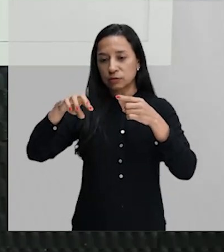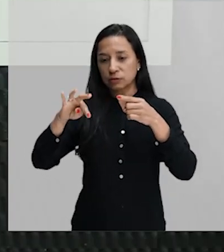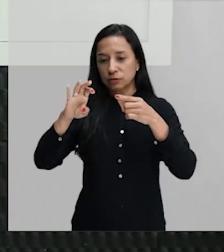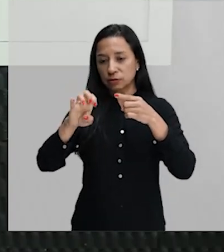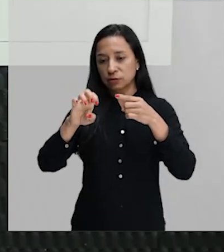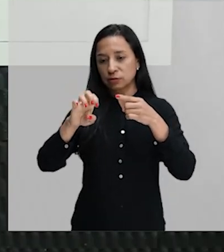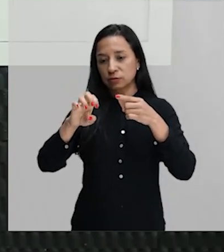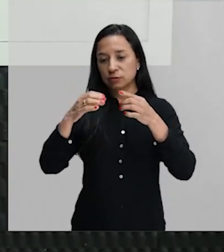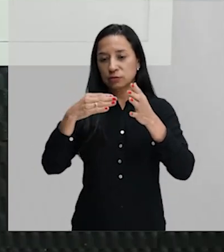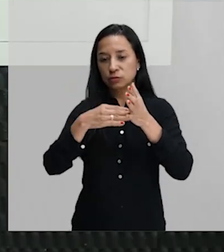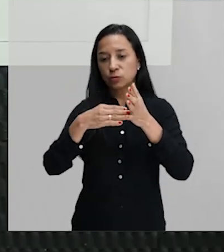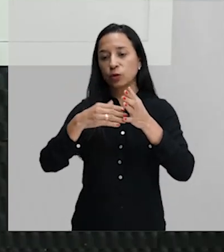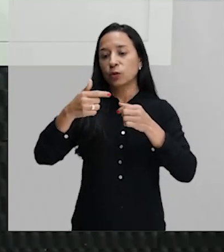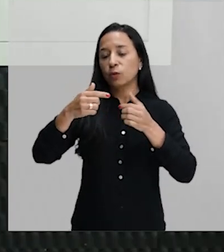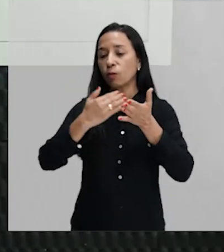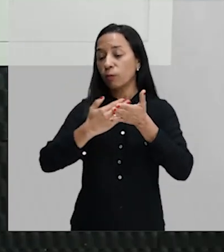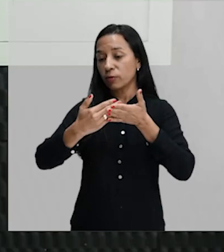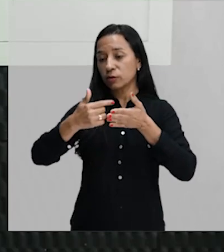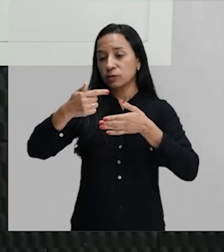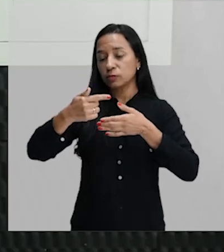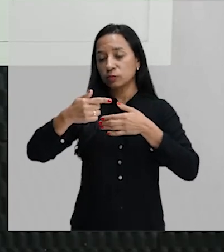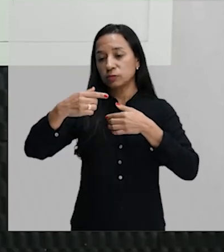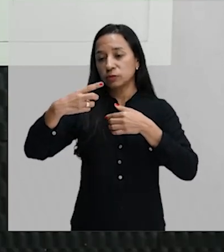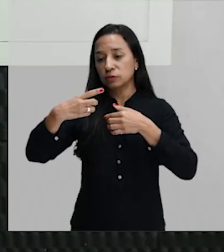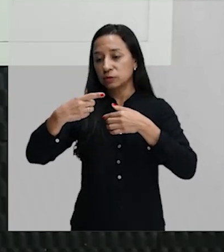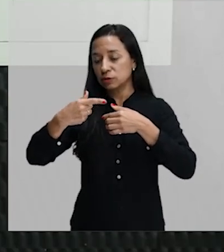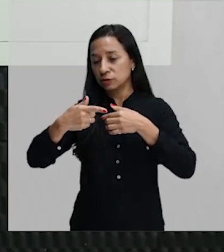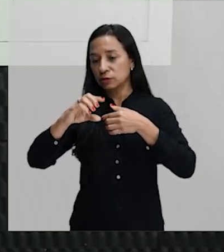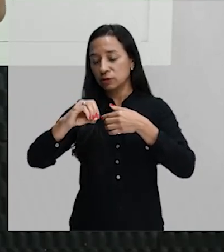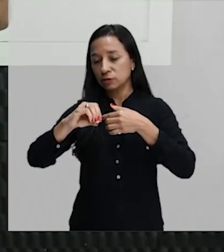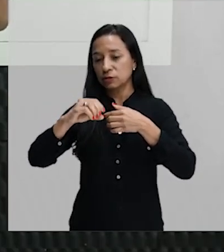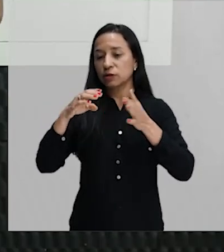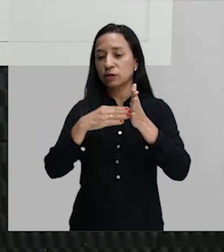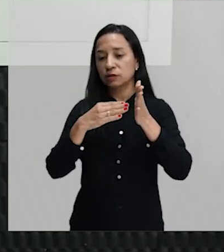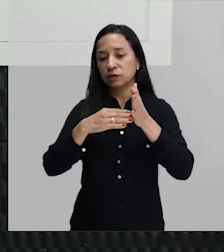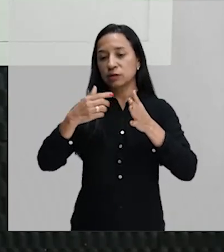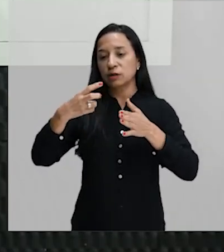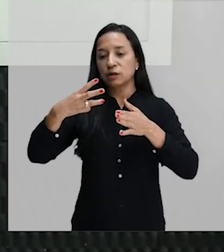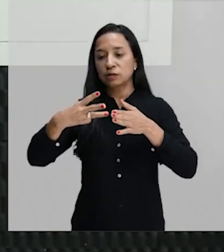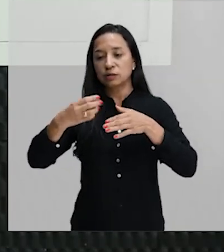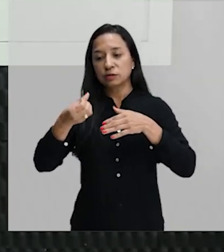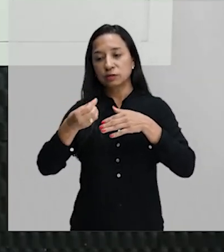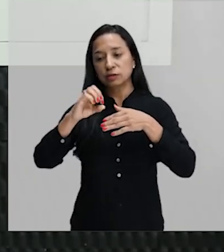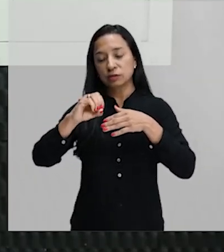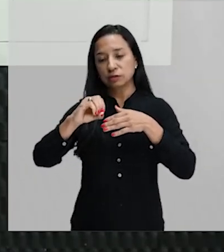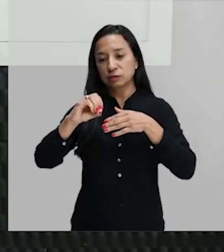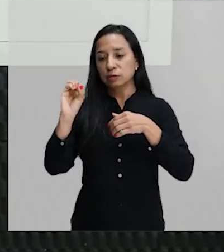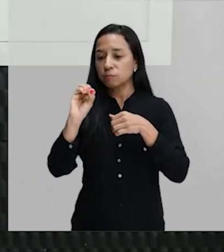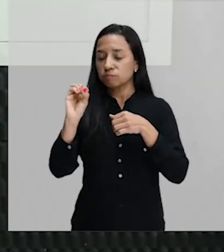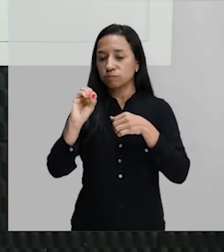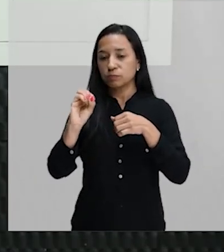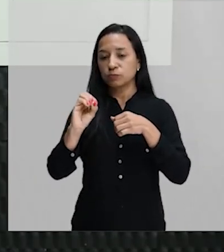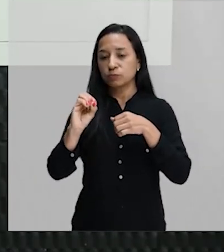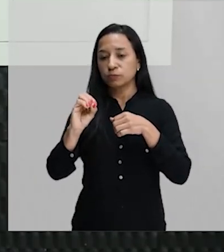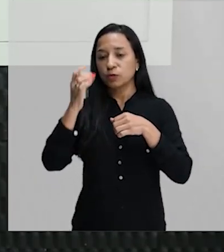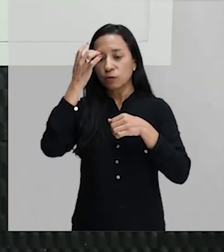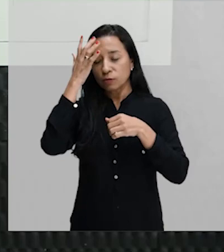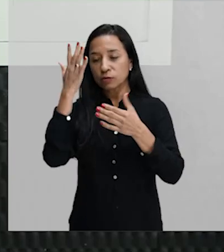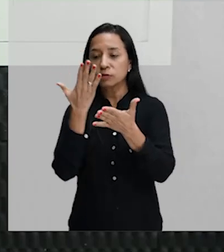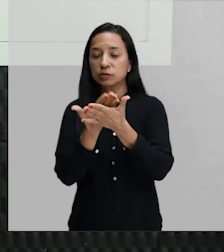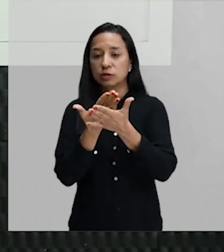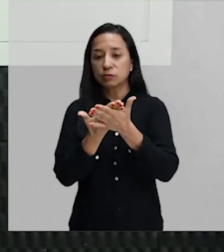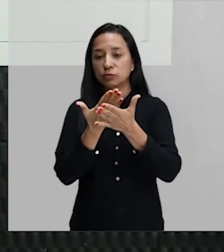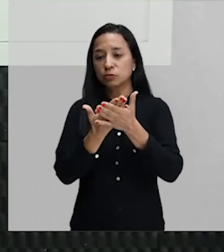360 graus. Não é isso? Que faz parte do quarto quadrante. Ora, galera, para facilitar os estudos